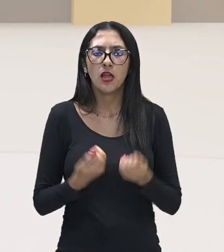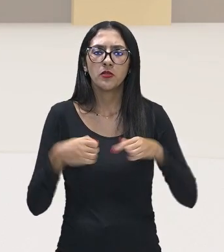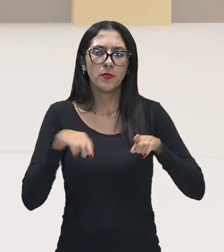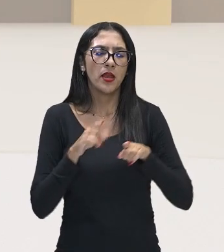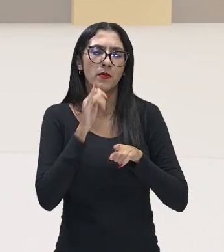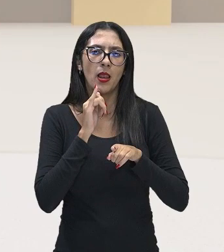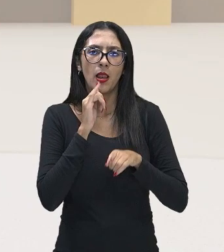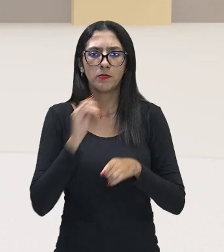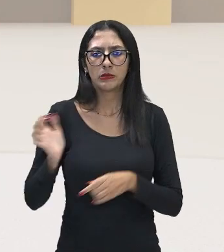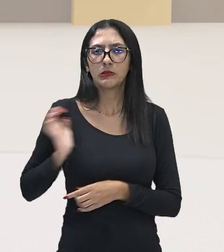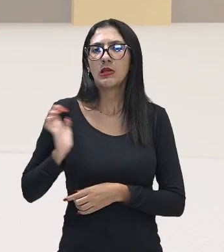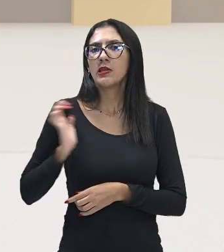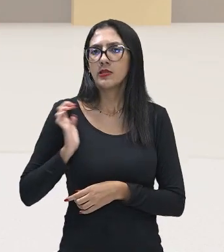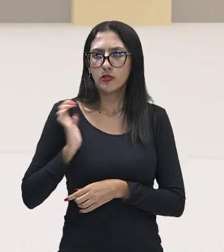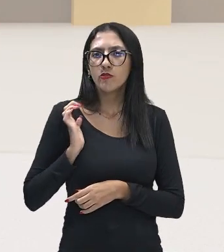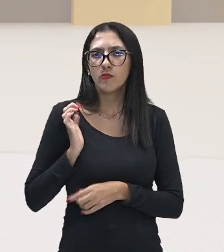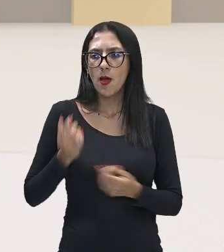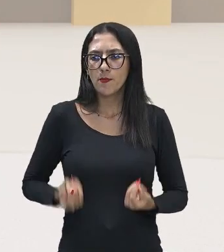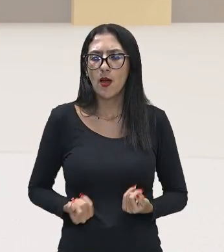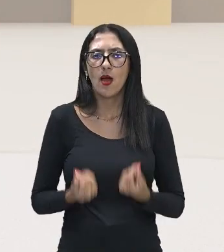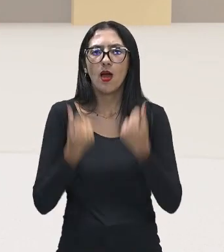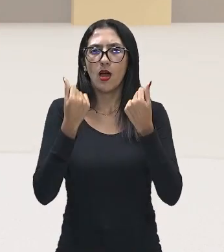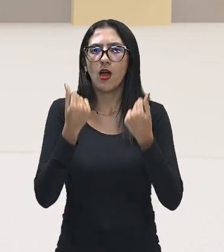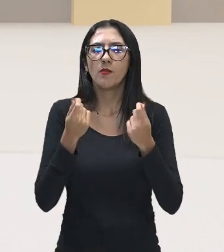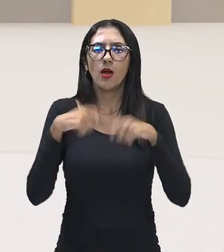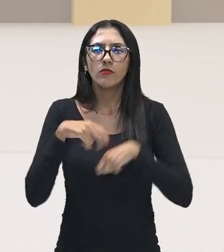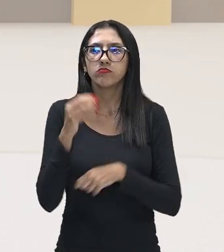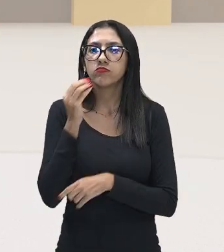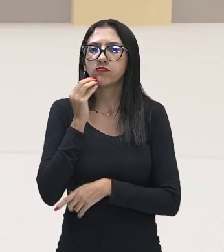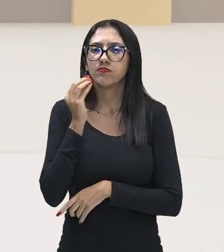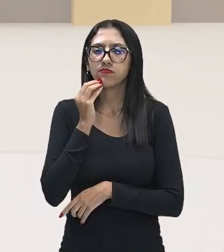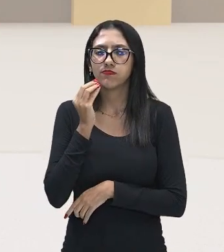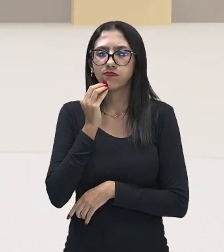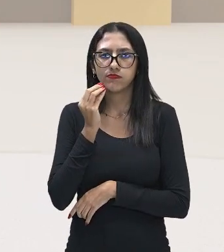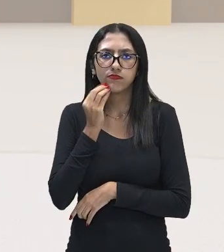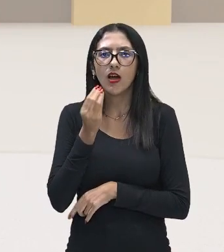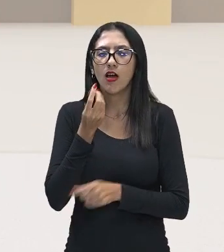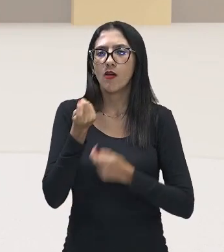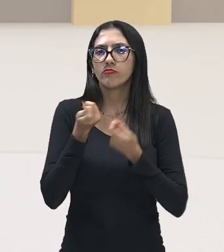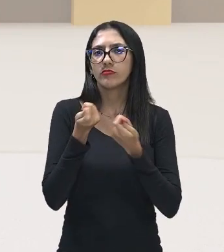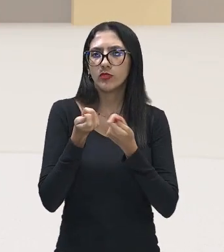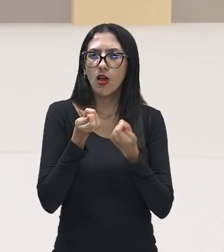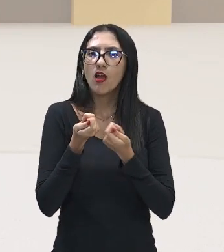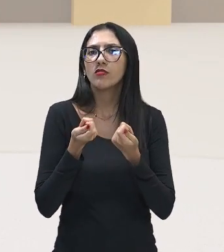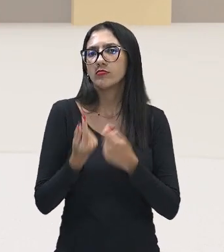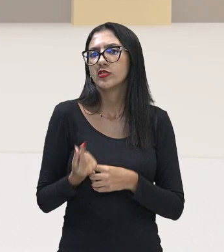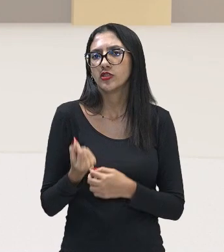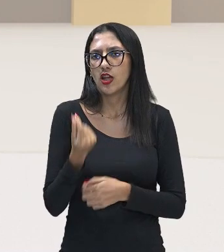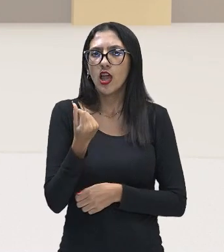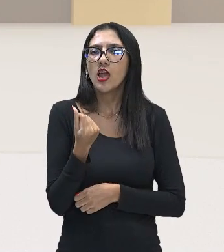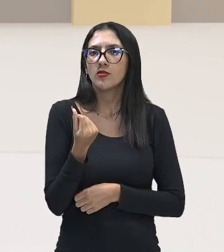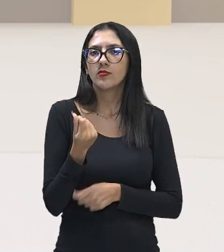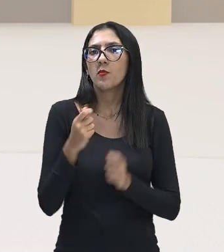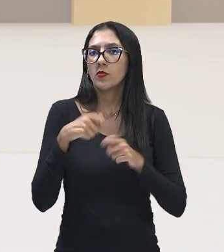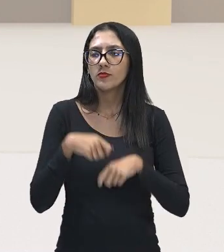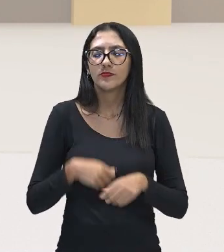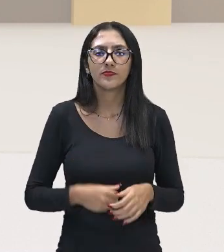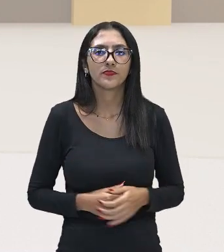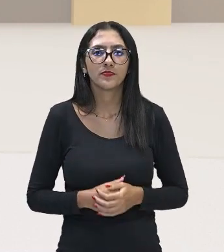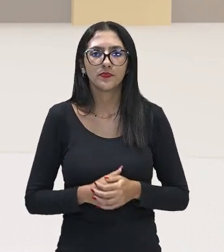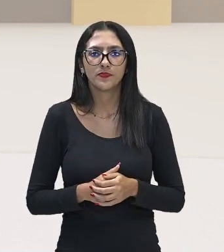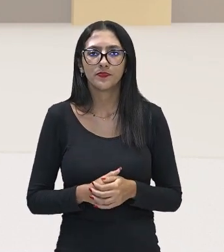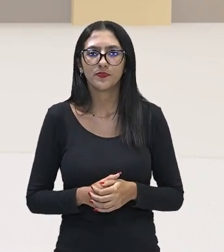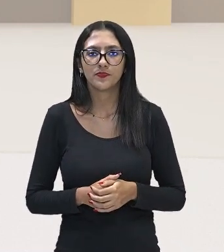milionário para desfrutar das oportunidades de uma boa condição que uma boa condição financeira pode proporcionar.